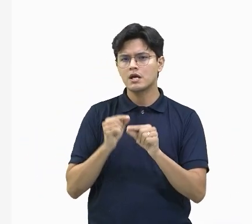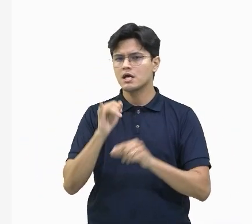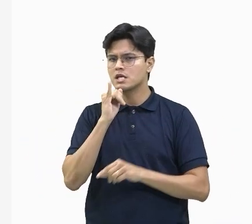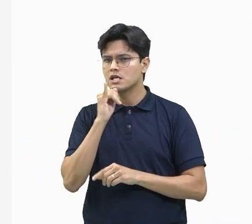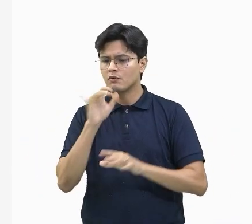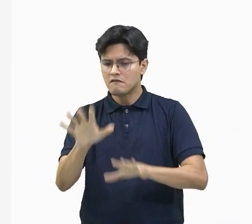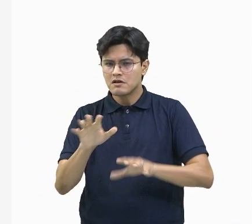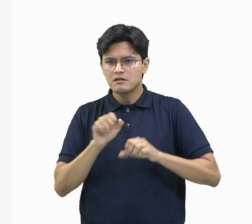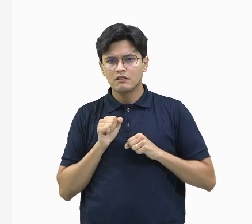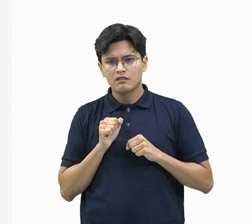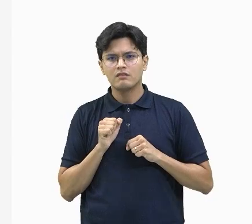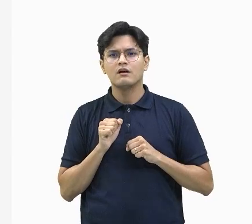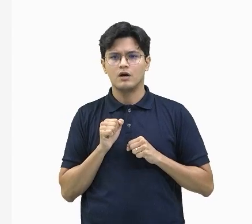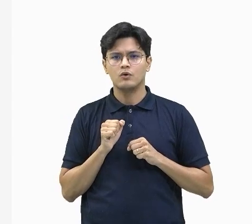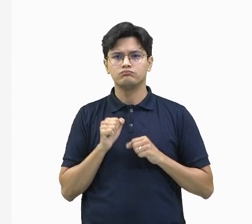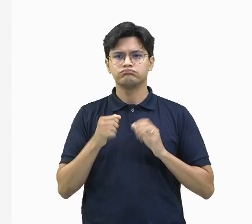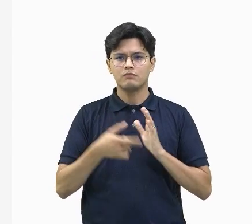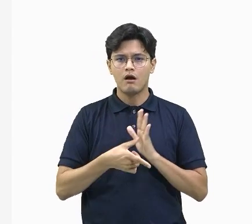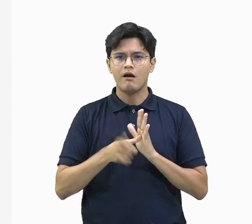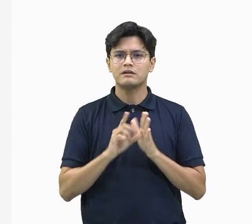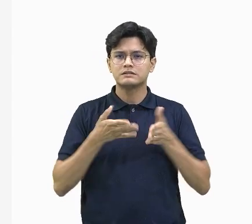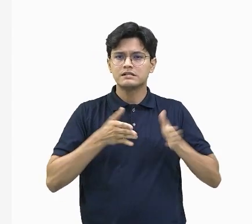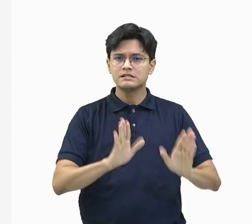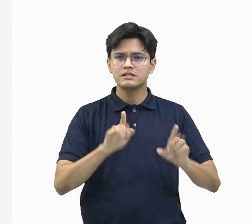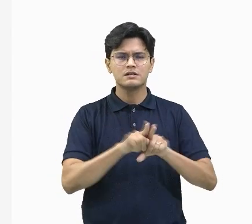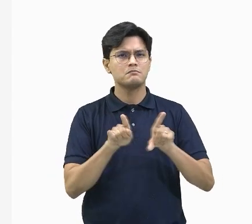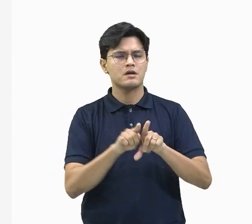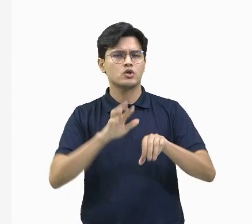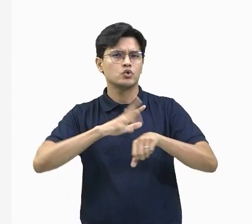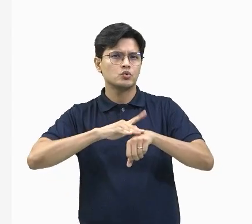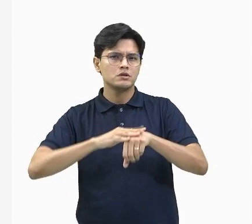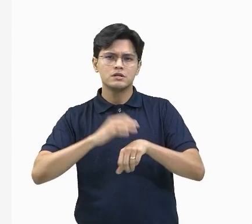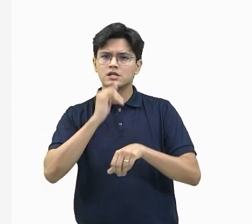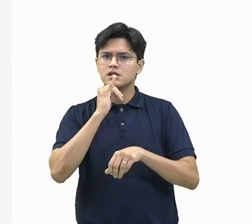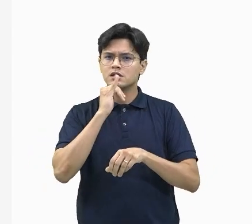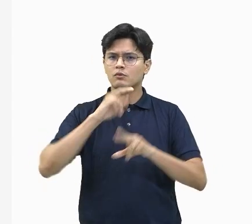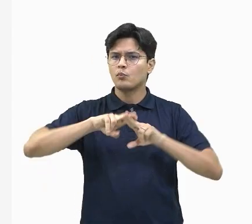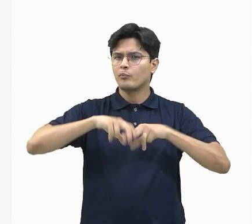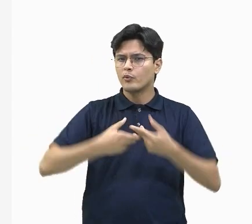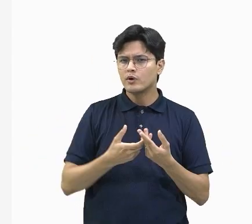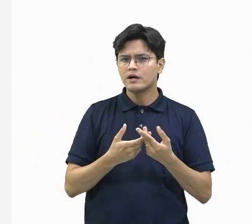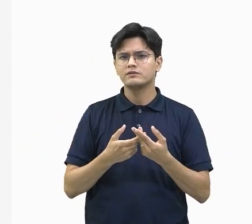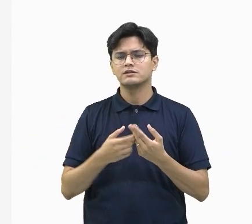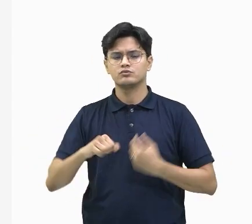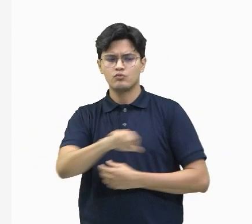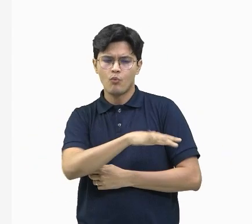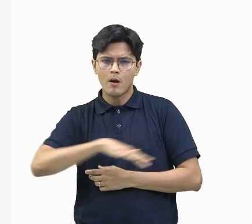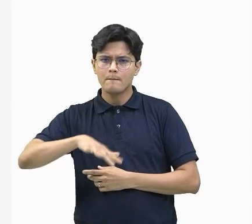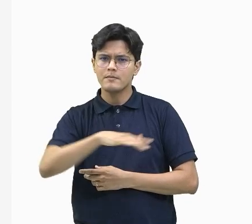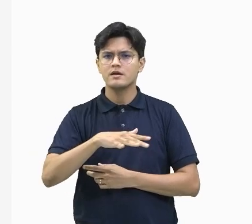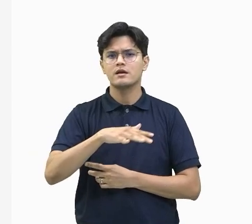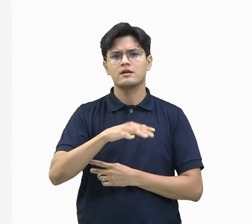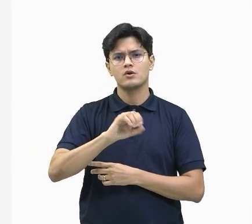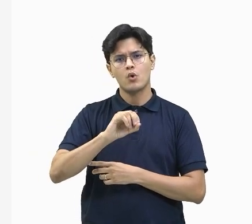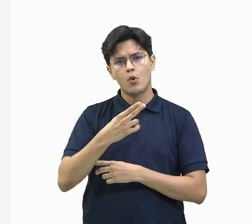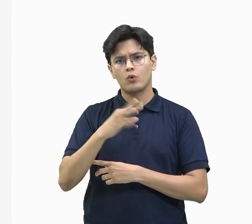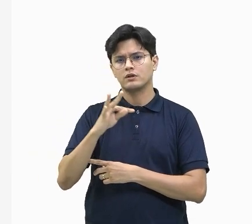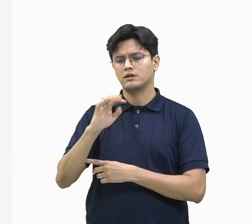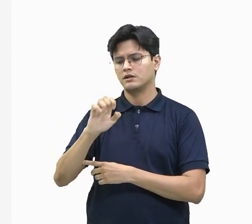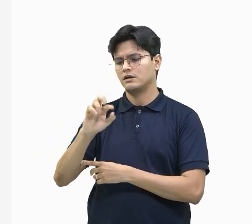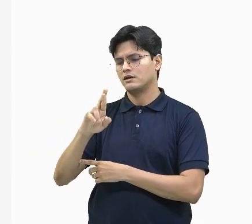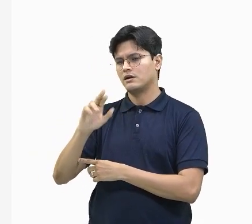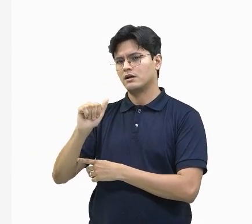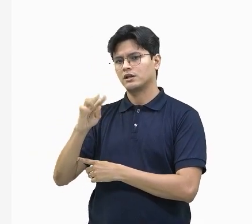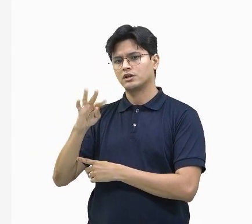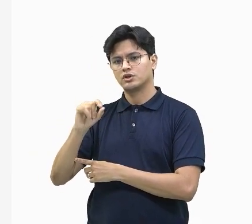congênitas e também algumas doenças que são relacionadas a exposições ambientais e teratógenos, que são